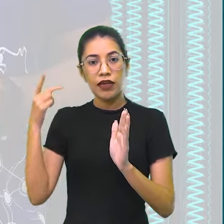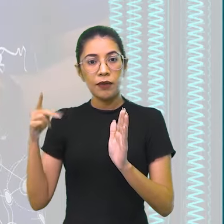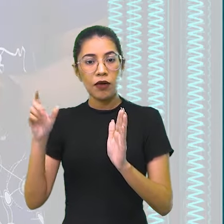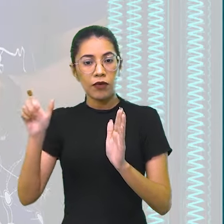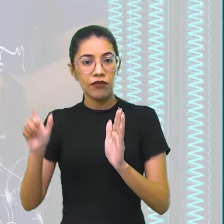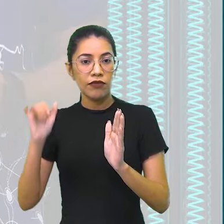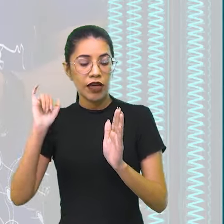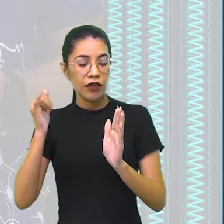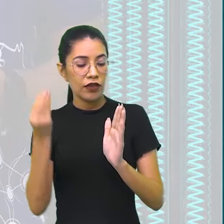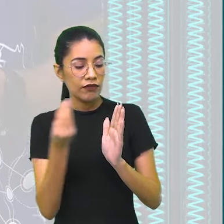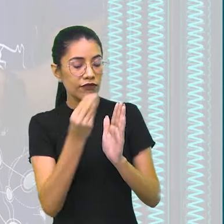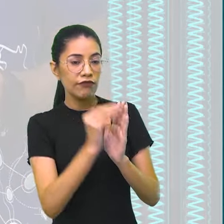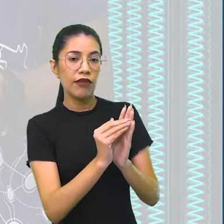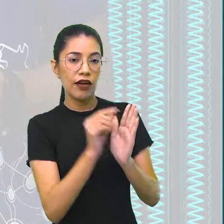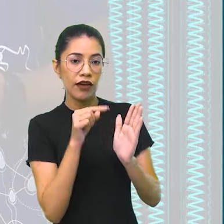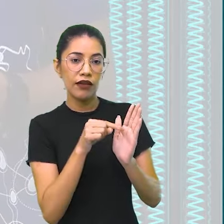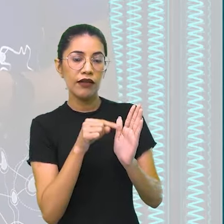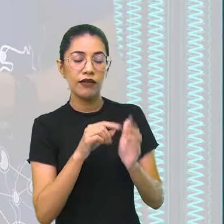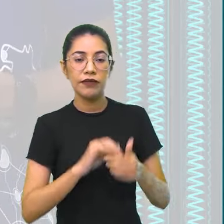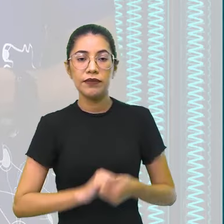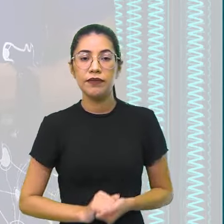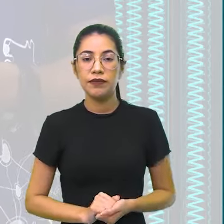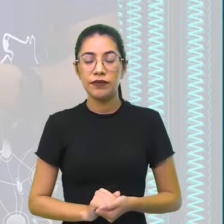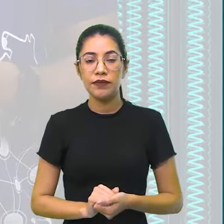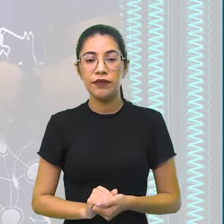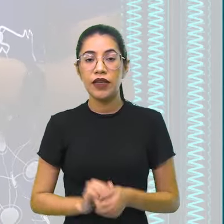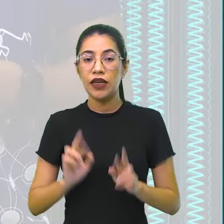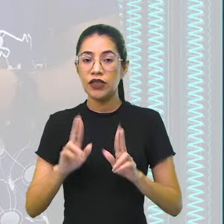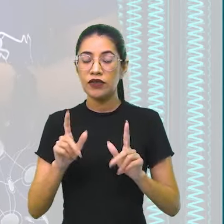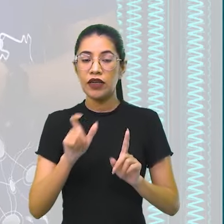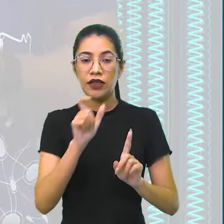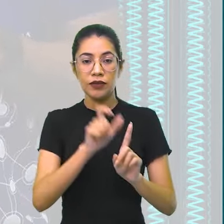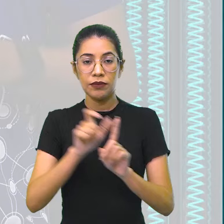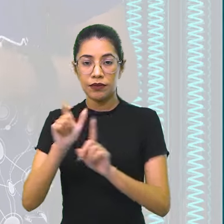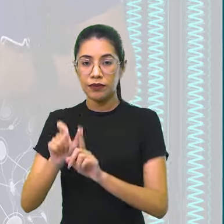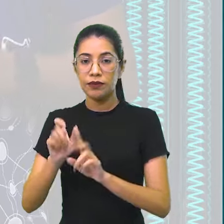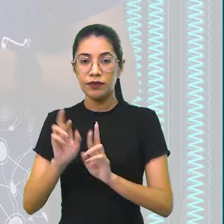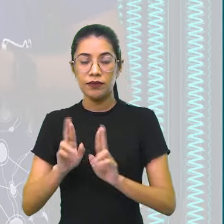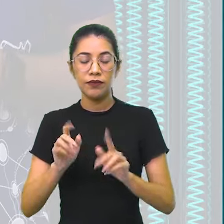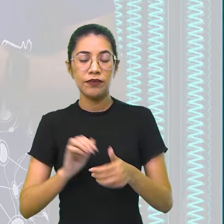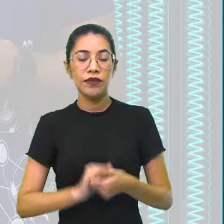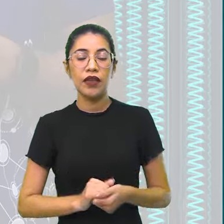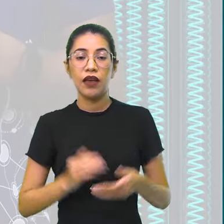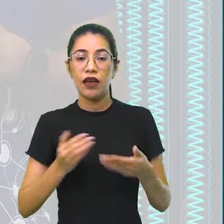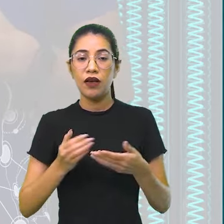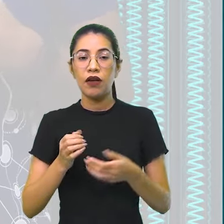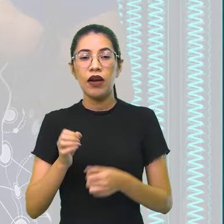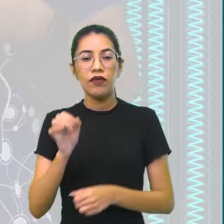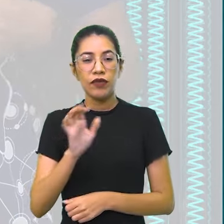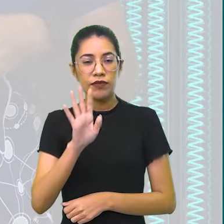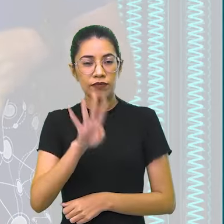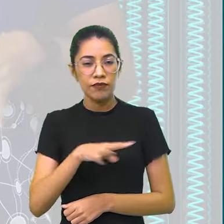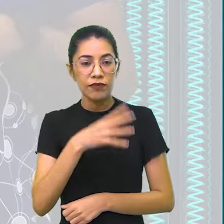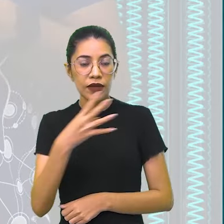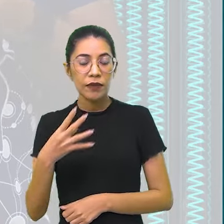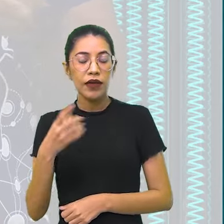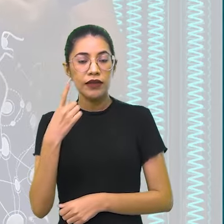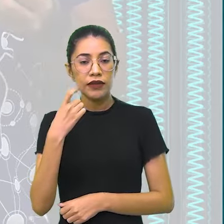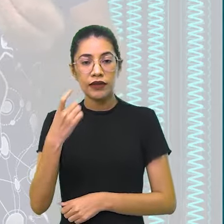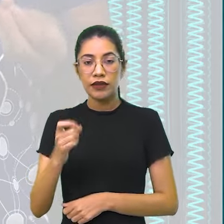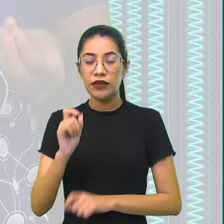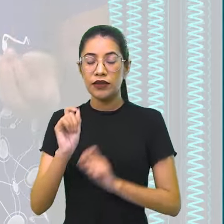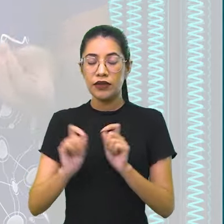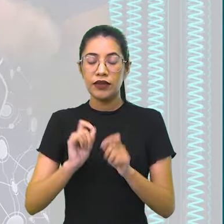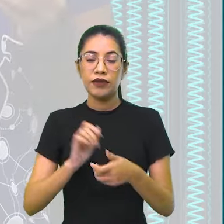com as dos nossos personagens, tá bom? Muito bem, nós vamos ver agora um quadro bem interessante, que é